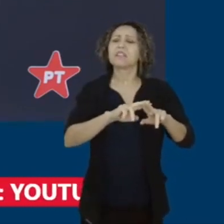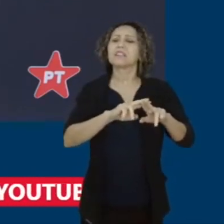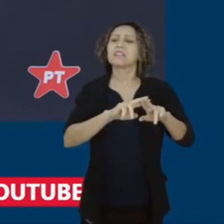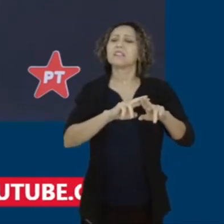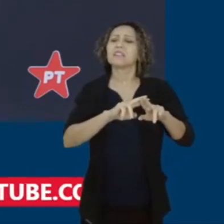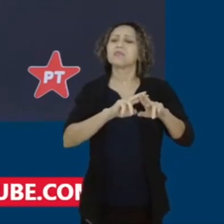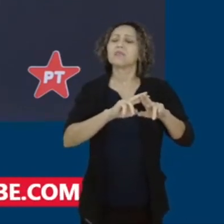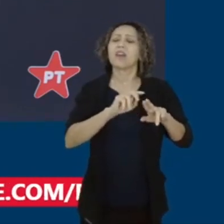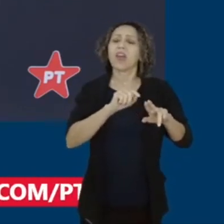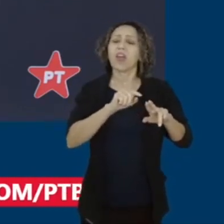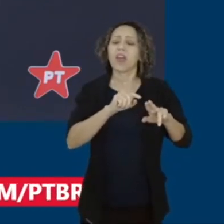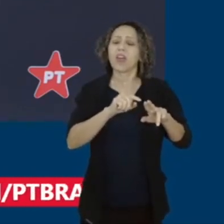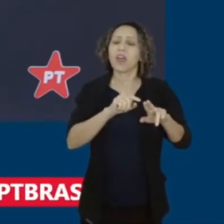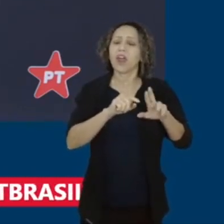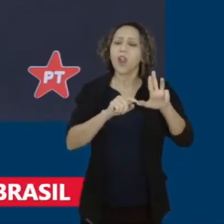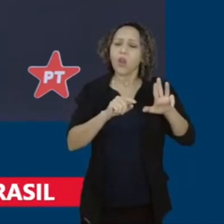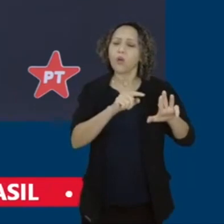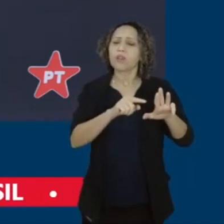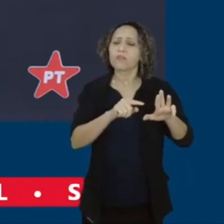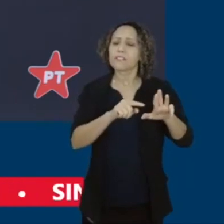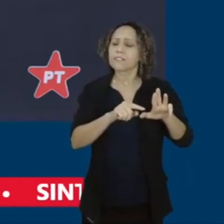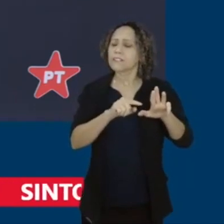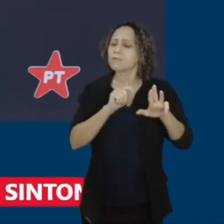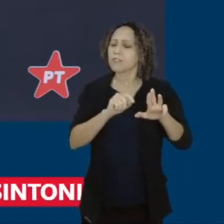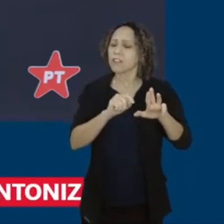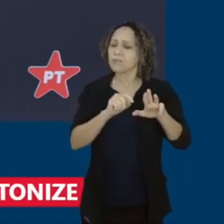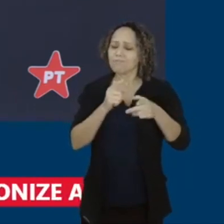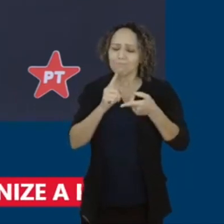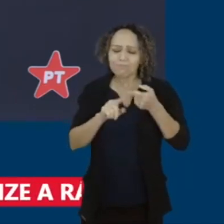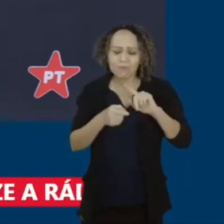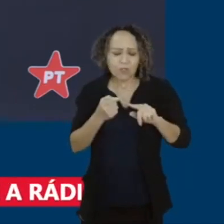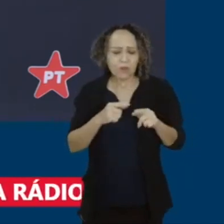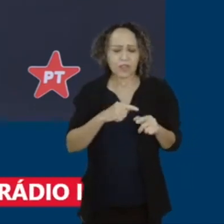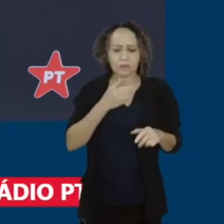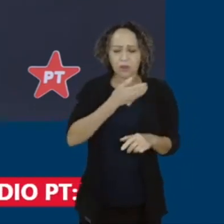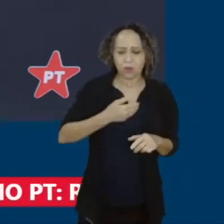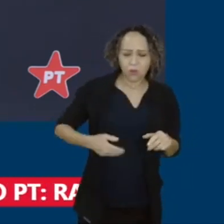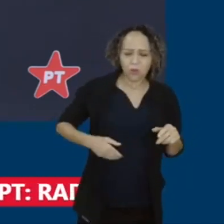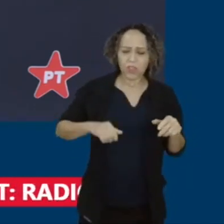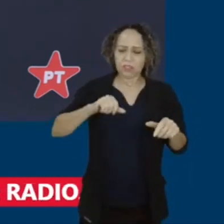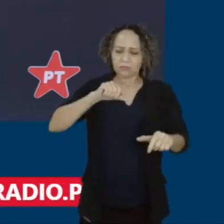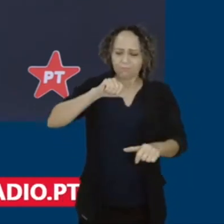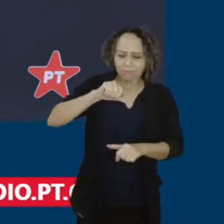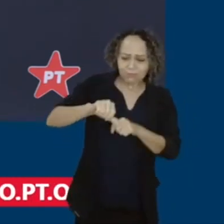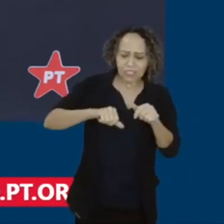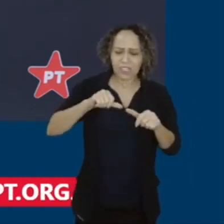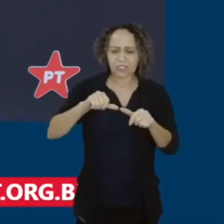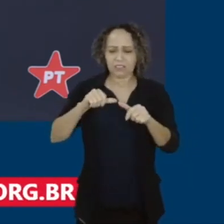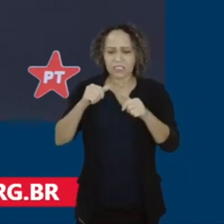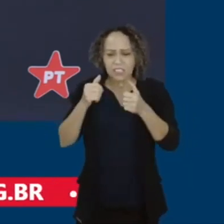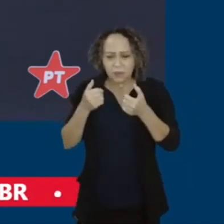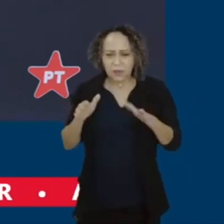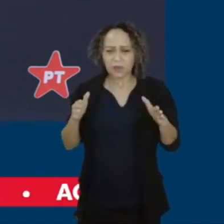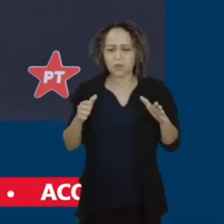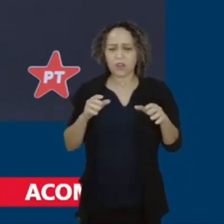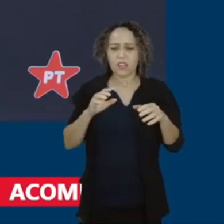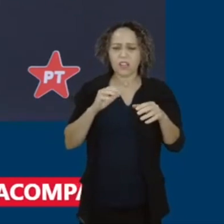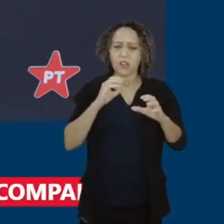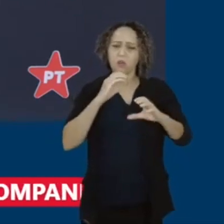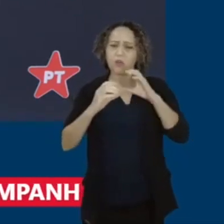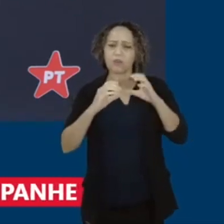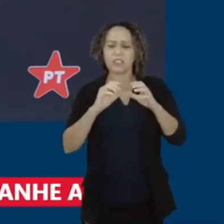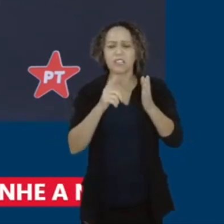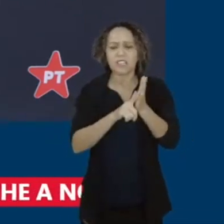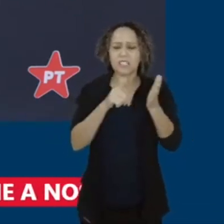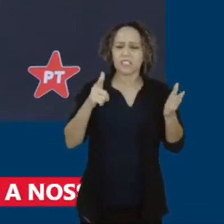a ferramenta para um governo de transição, de abertura, de liberdade da comunicação,